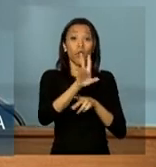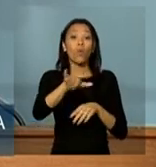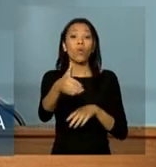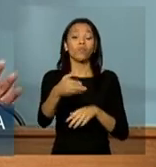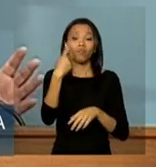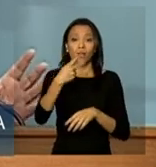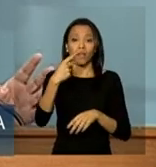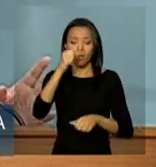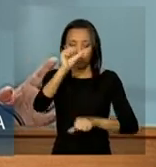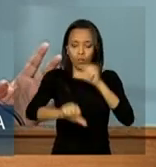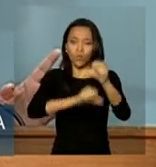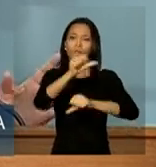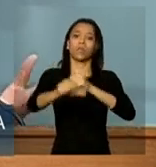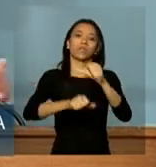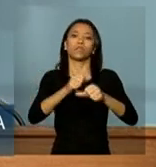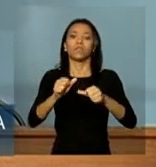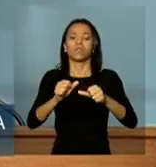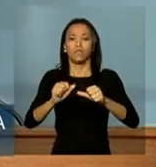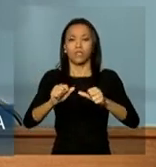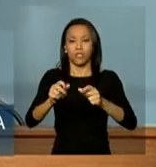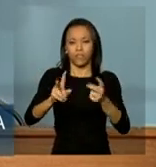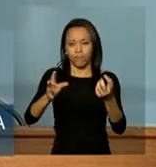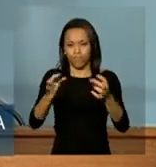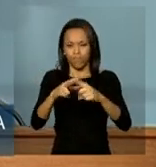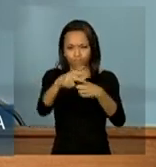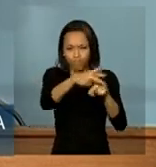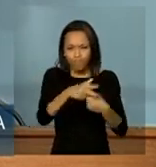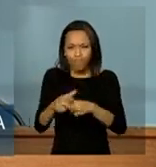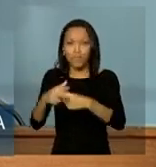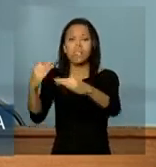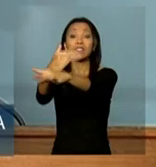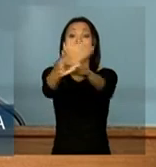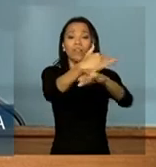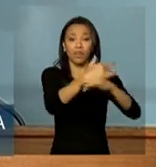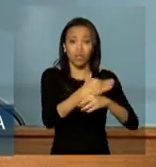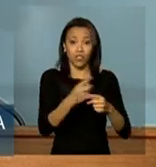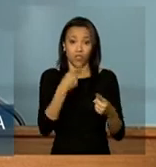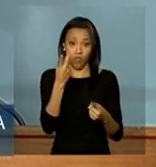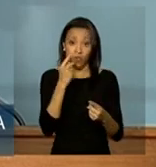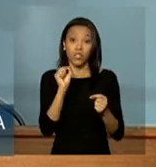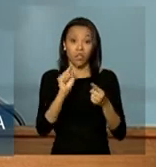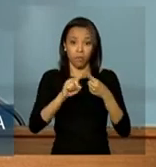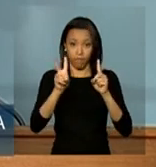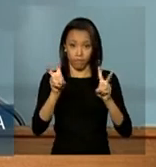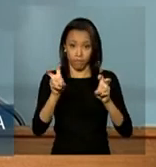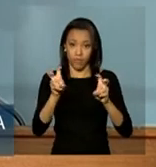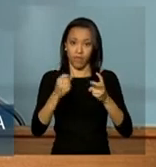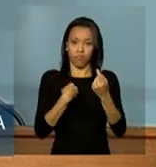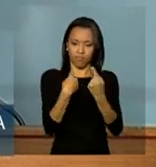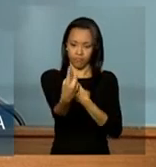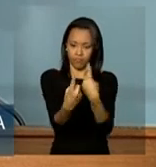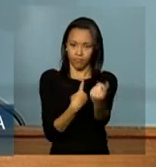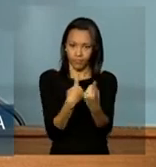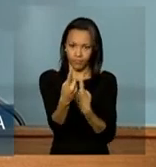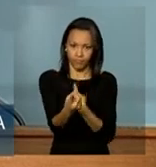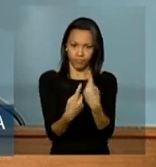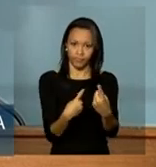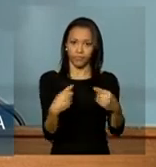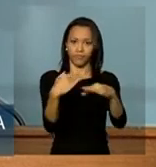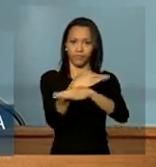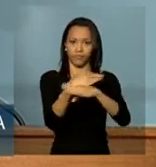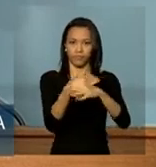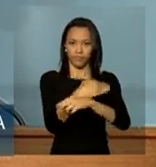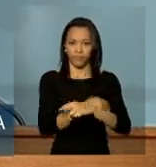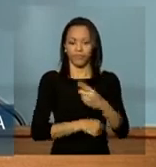urbana, nós estamos nos referindo a 3 coisas. Mobilidade urbana, estamos nos referindo